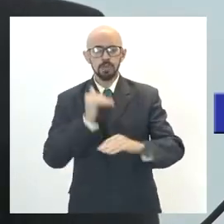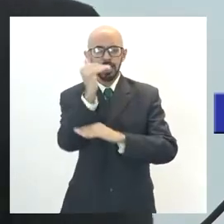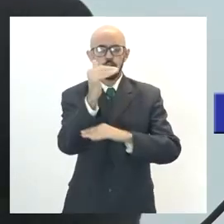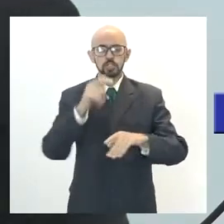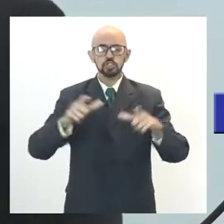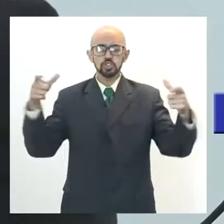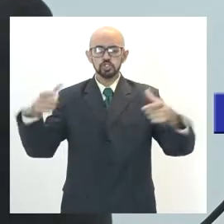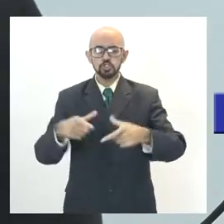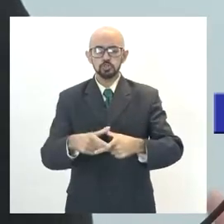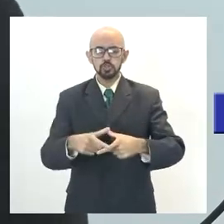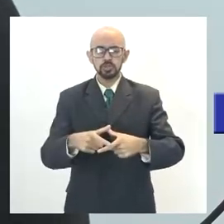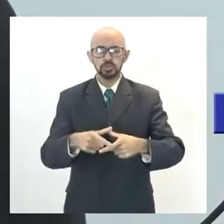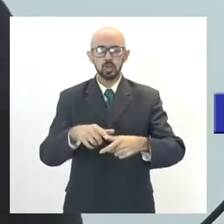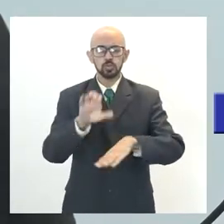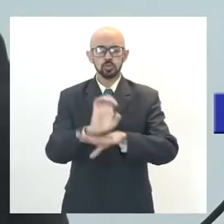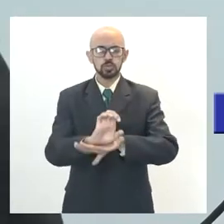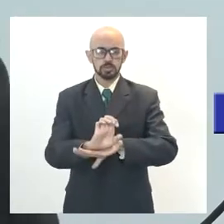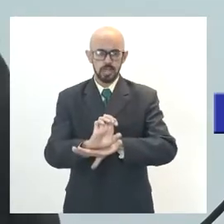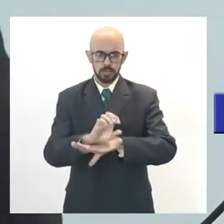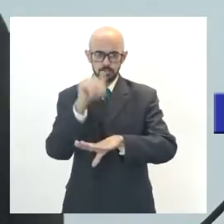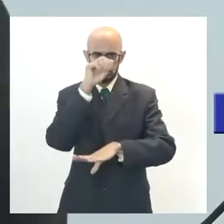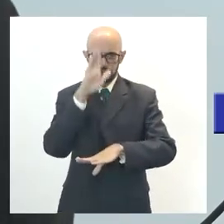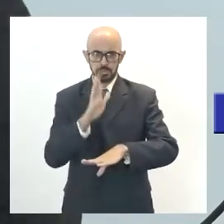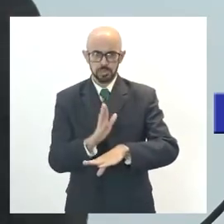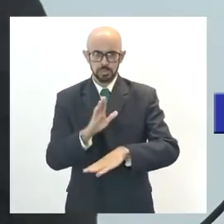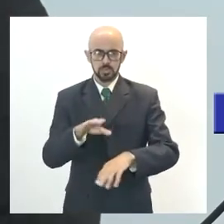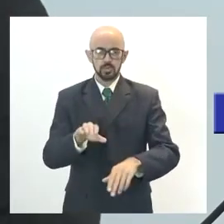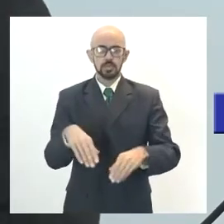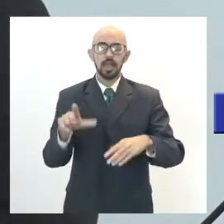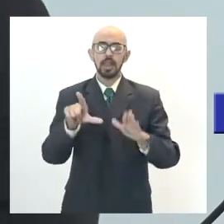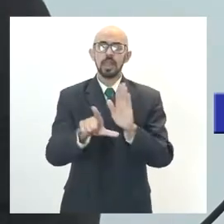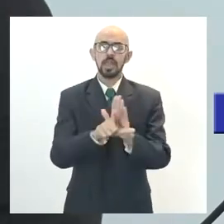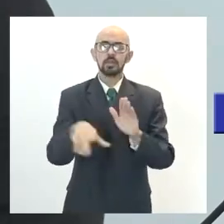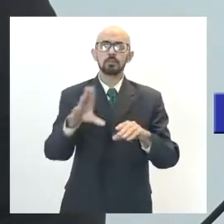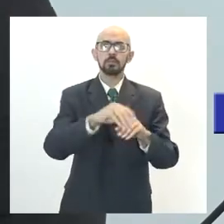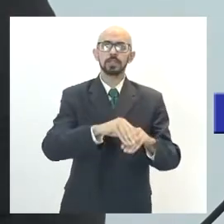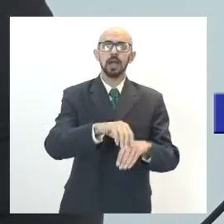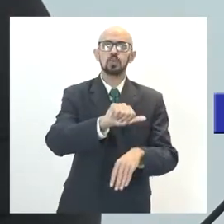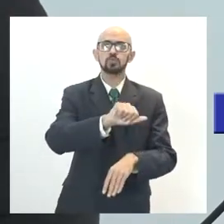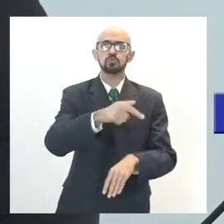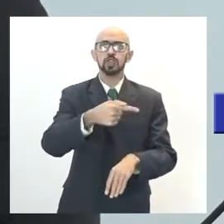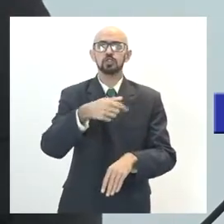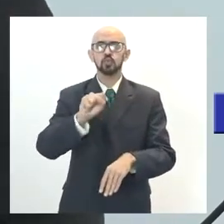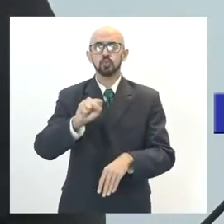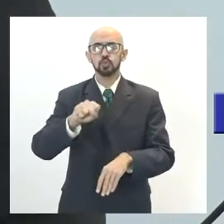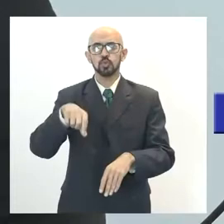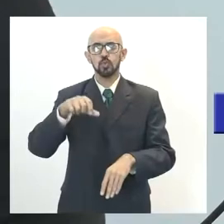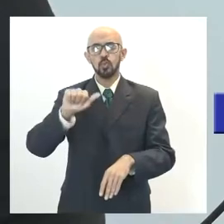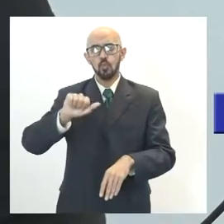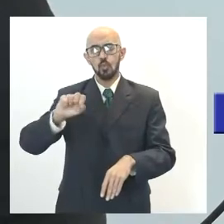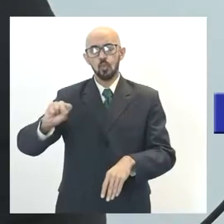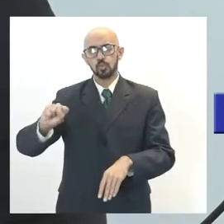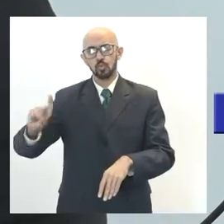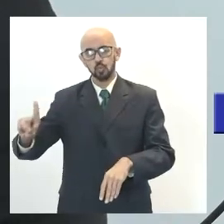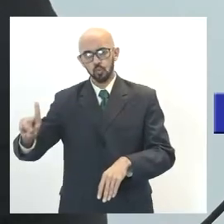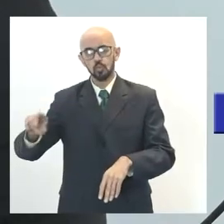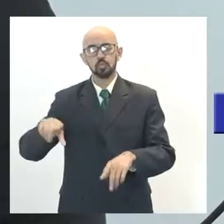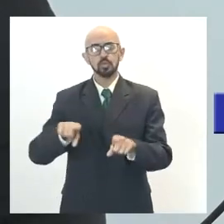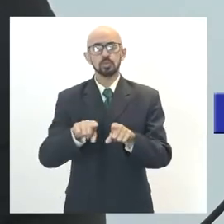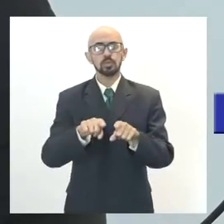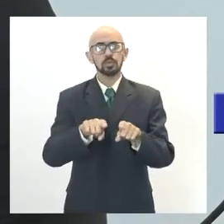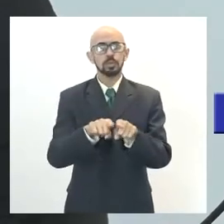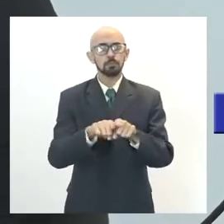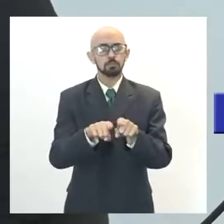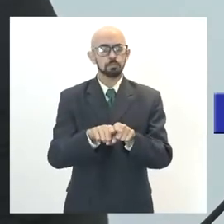estado brasileiro e aí você pega aqui a lei complementar 178 na lei complementar 118 um e o Rio de Janeiro vai enfrentar muitas de baixo agora